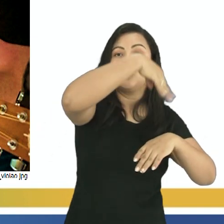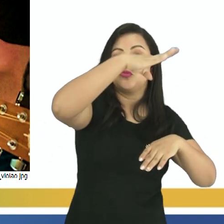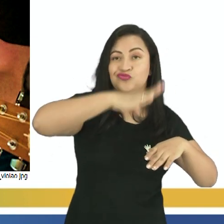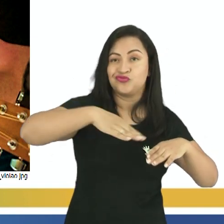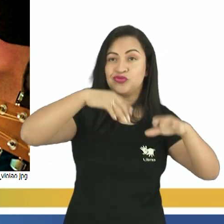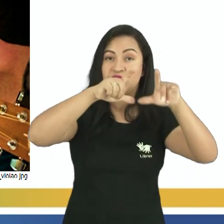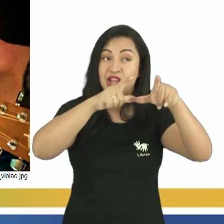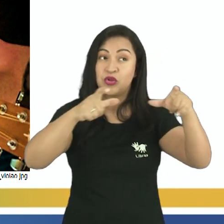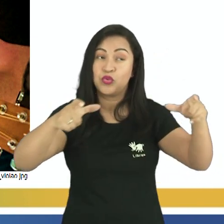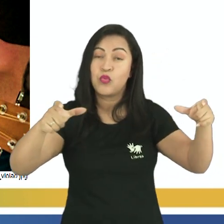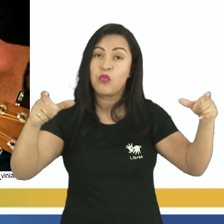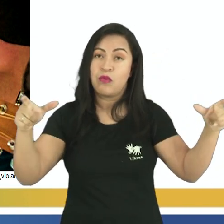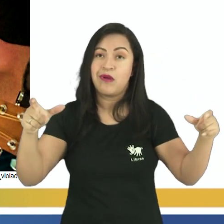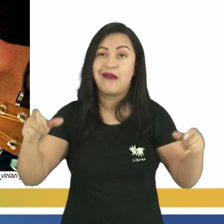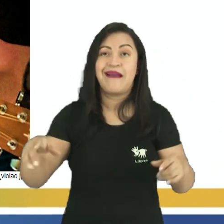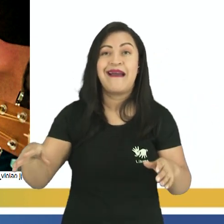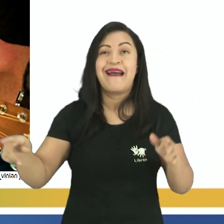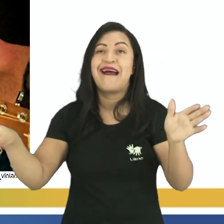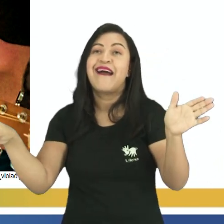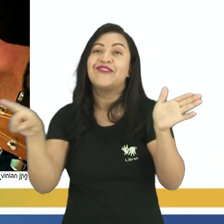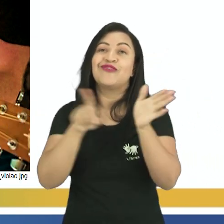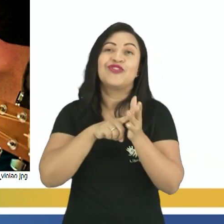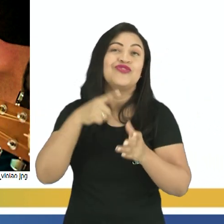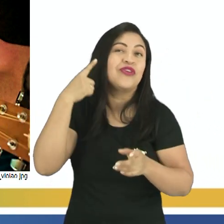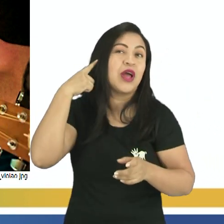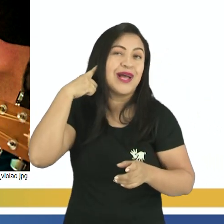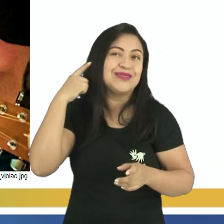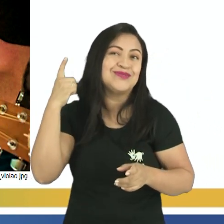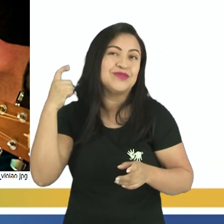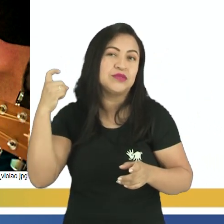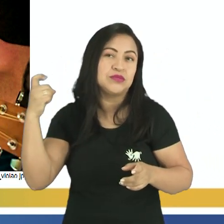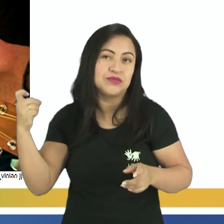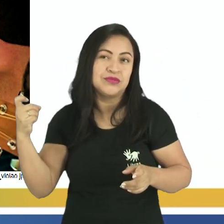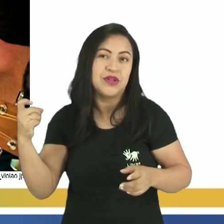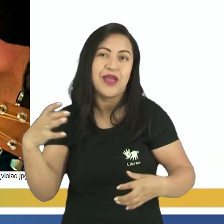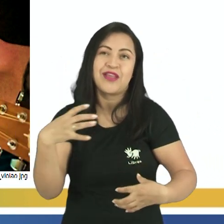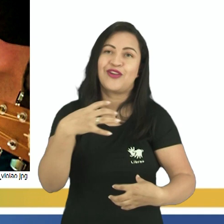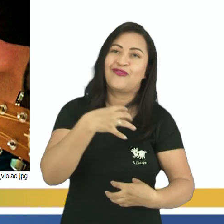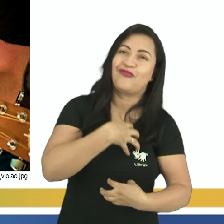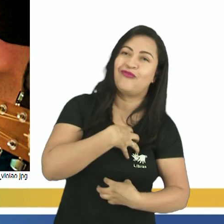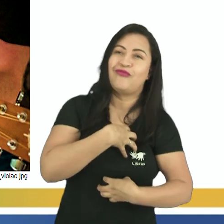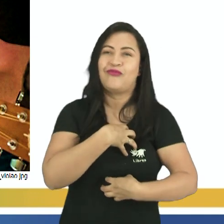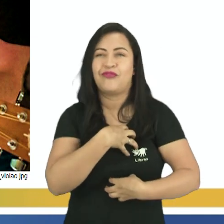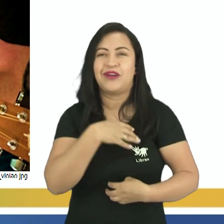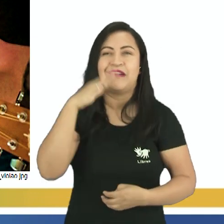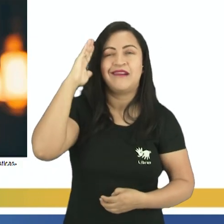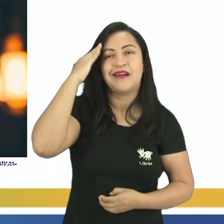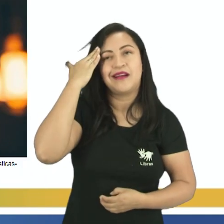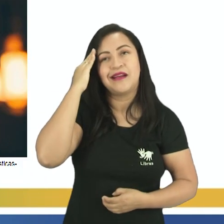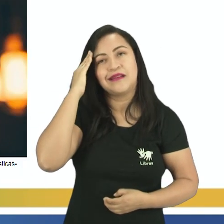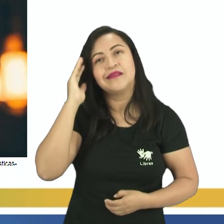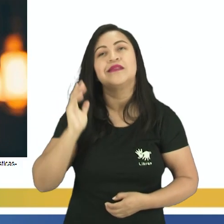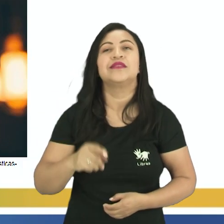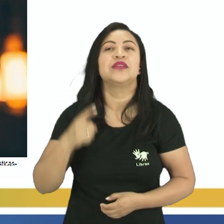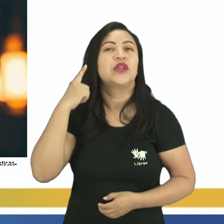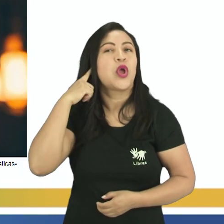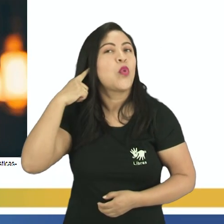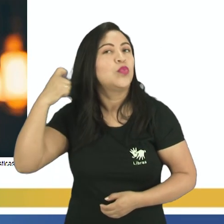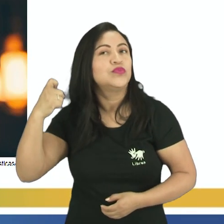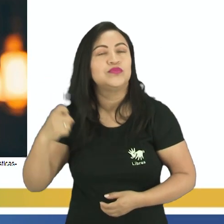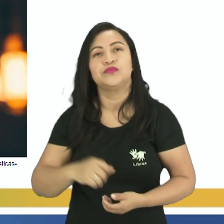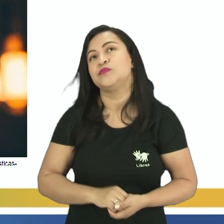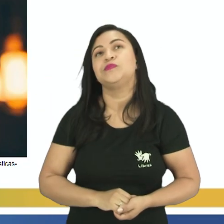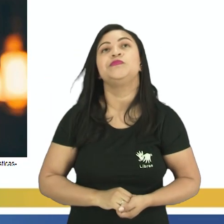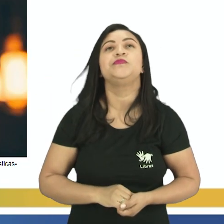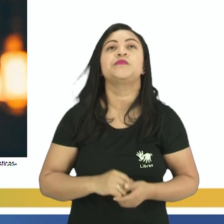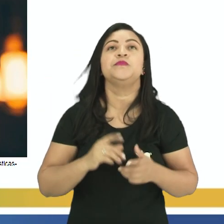chegar até a orelha, até o ouvido da pessoa, e ela vai conseguir entender, interpretar esse som.